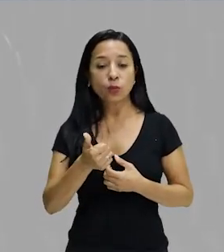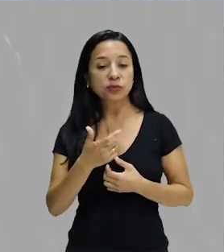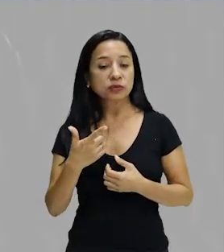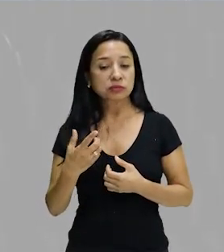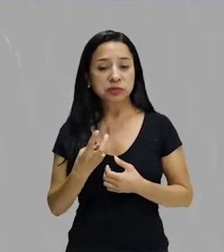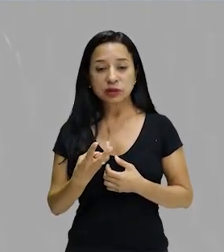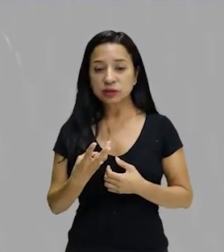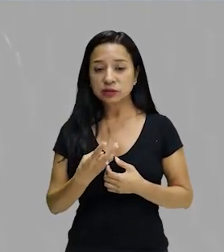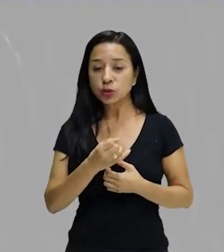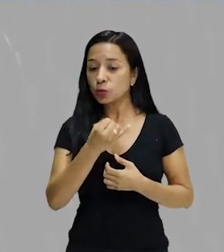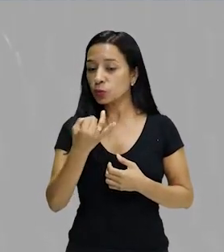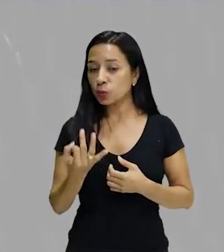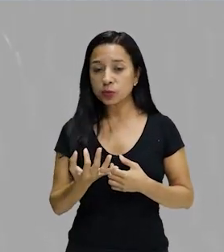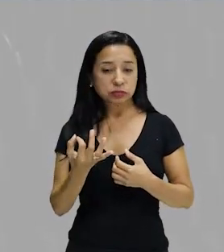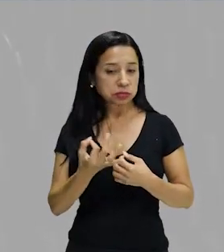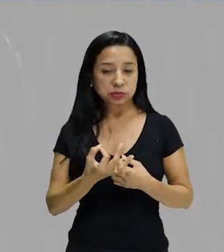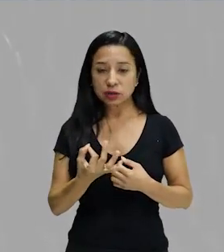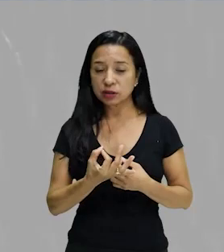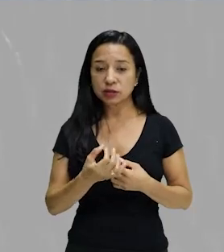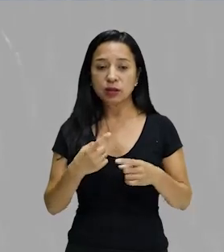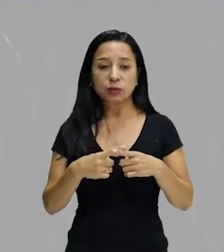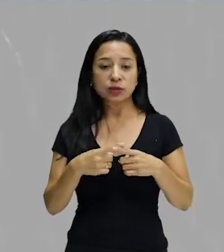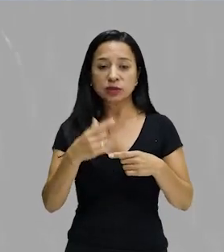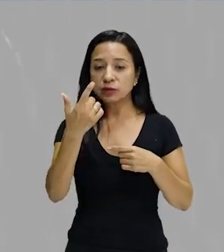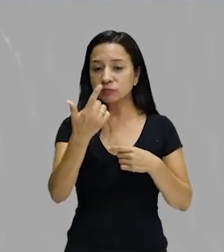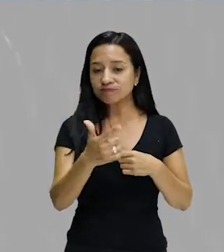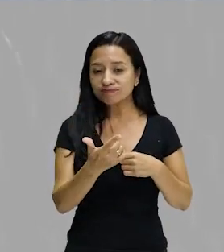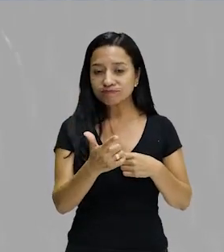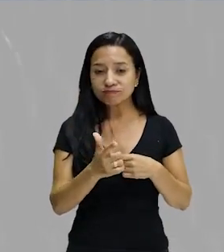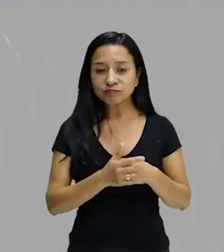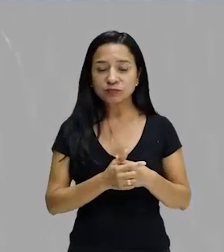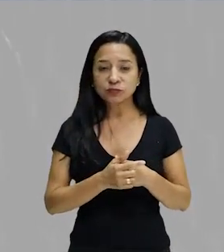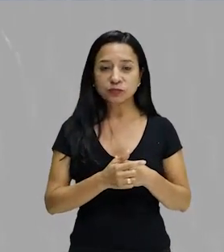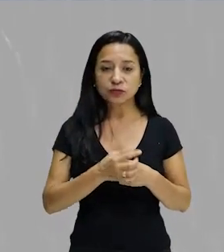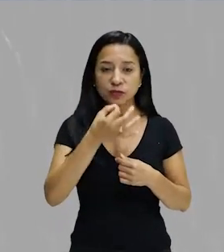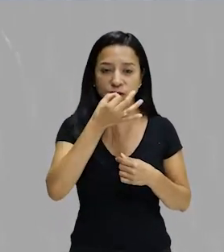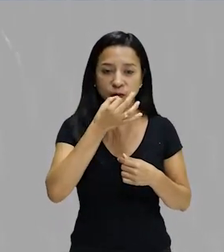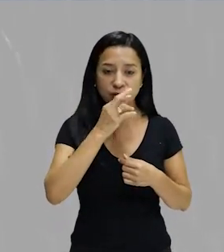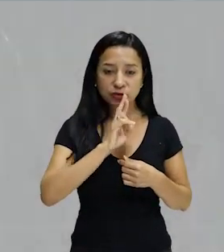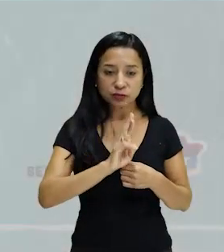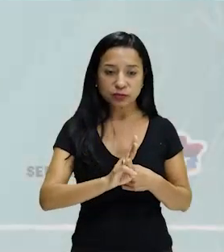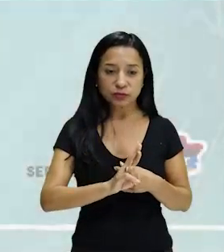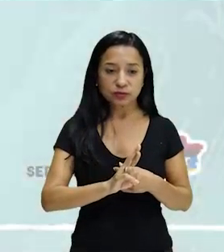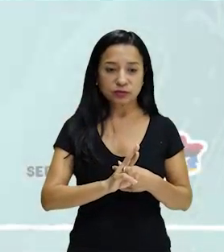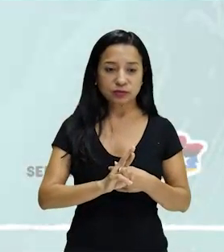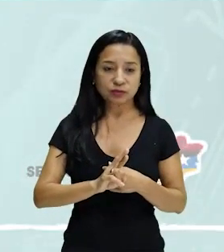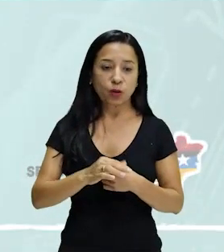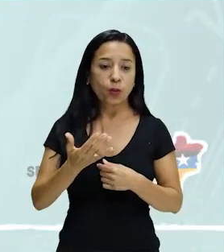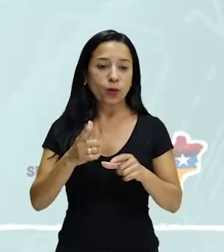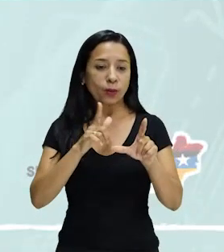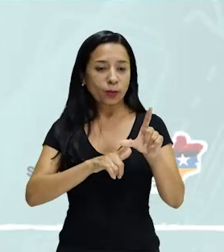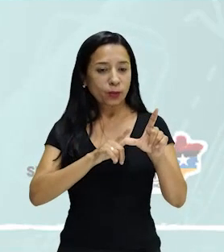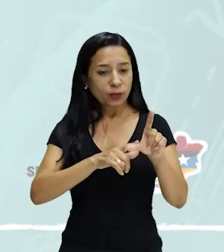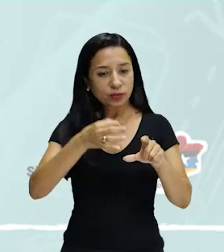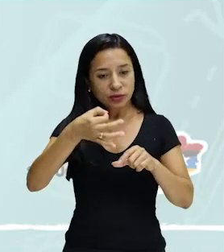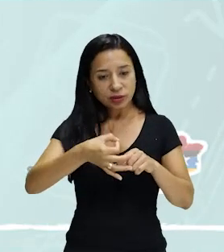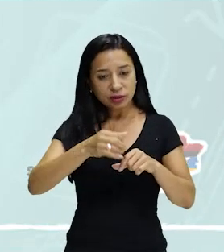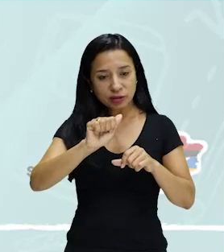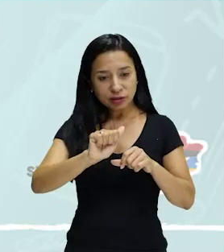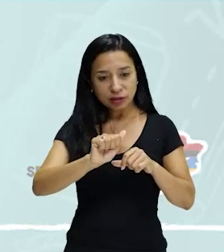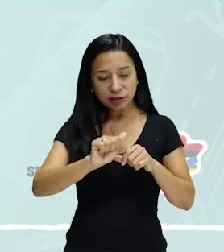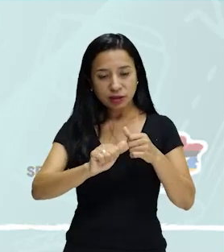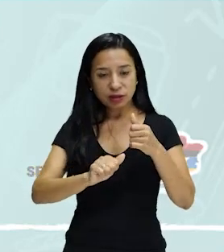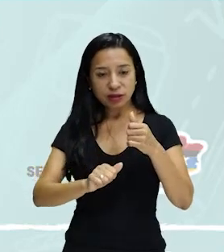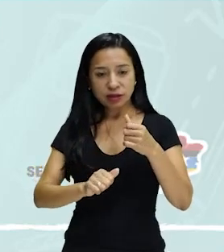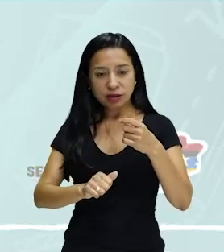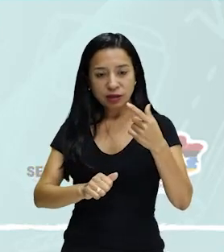3. Todas não estão corretas porque não tem nem alternativa aí. A alternativa correta é a letra A. A questão 2 está certa,